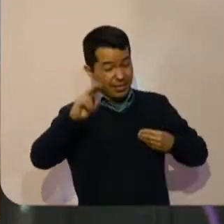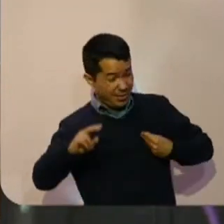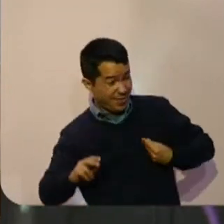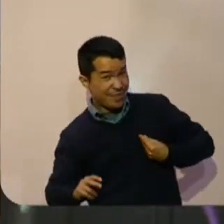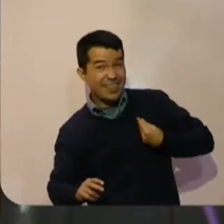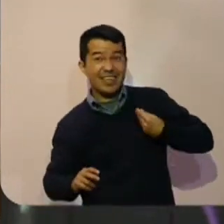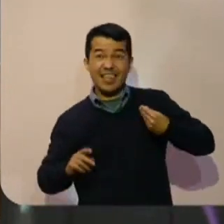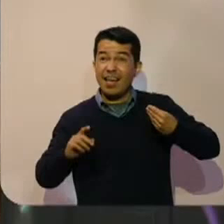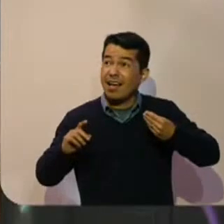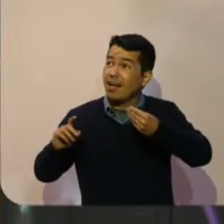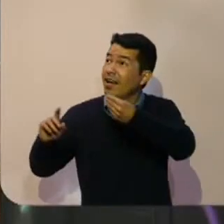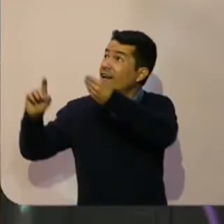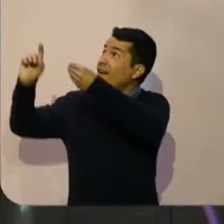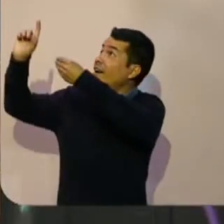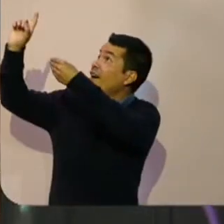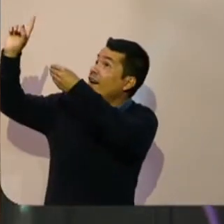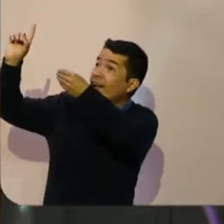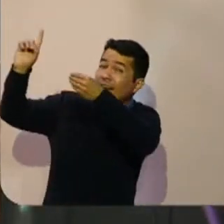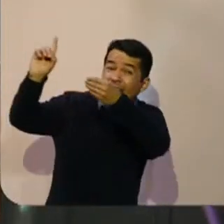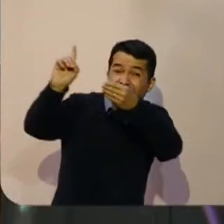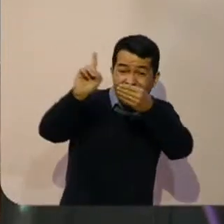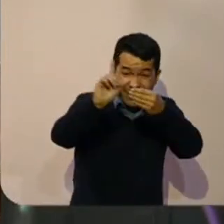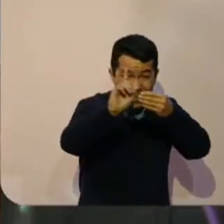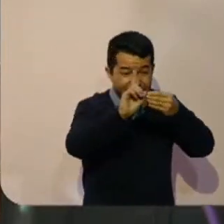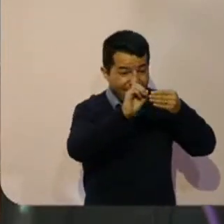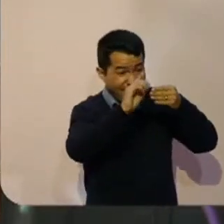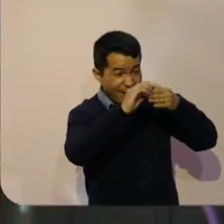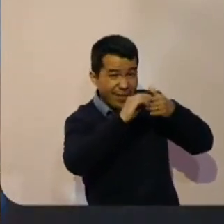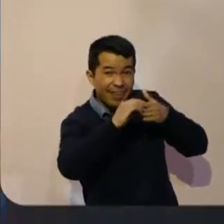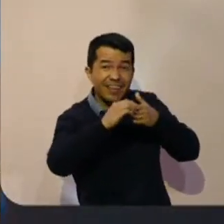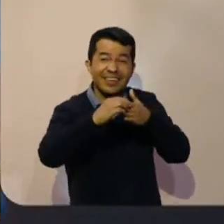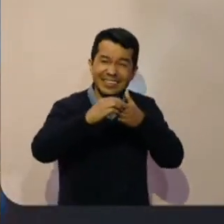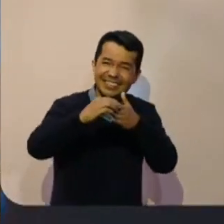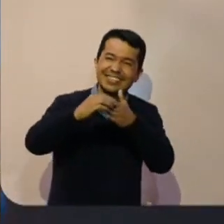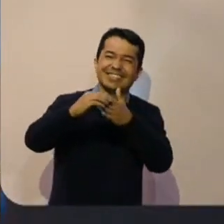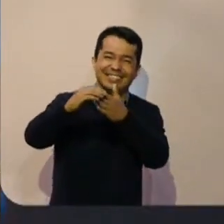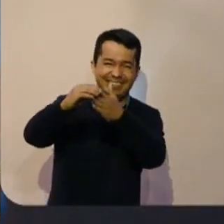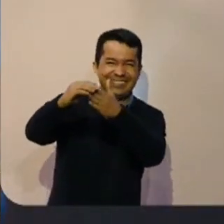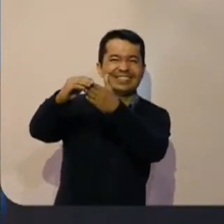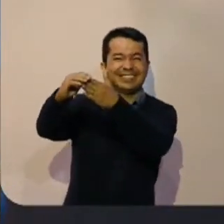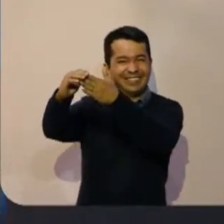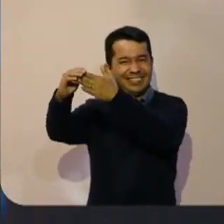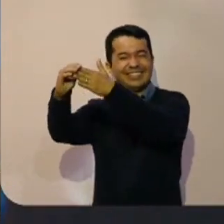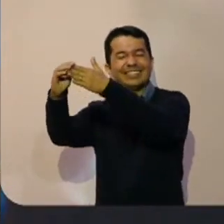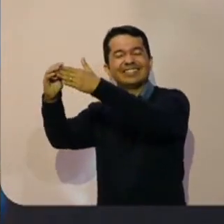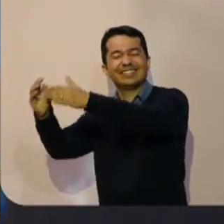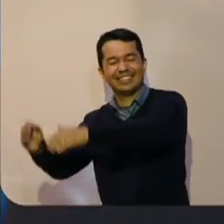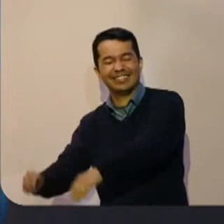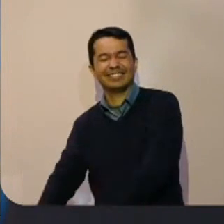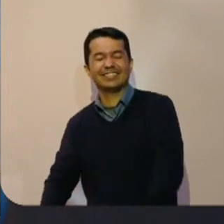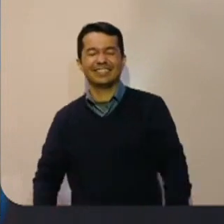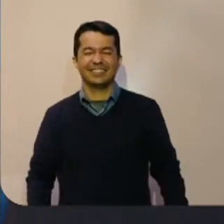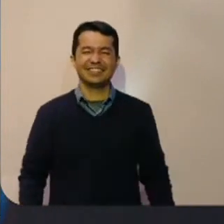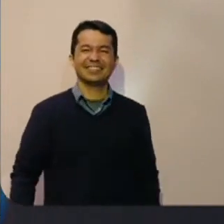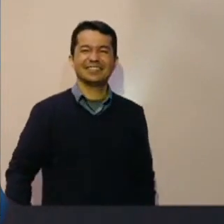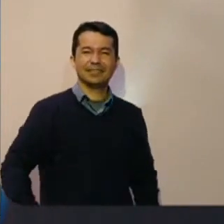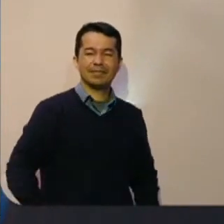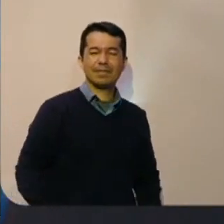segura na mão de Deus e vai.